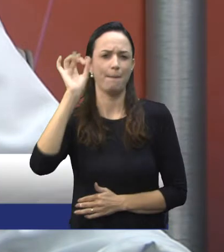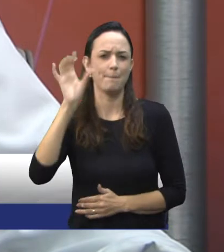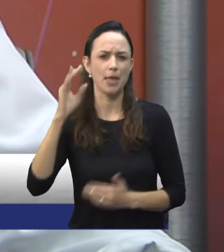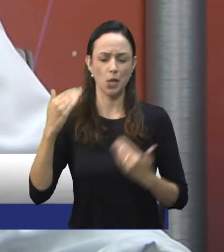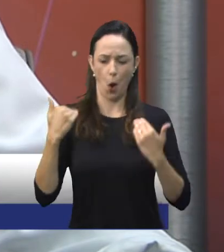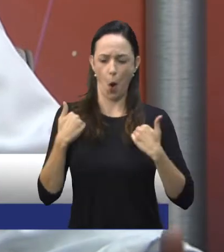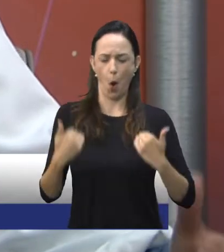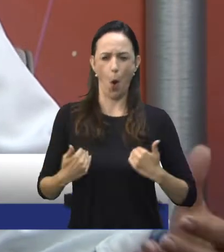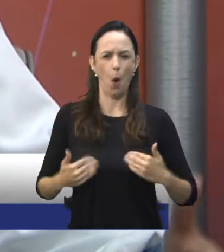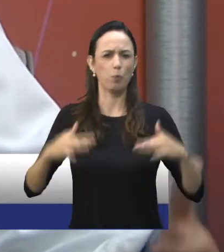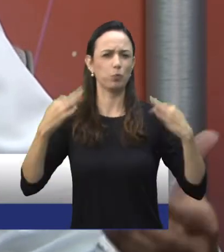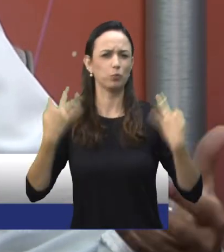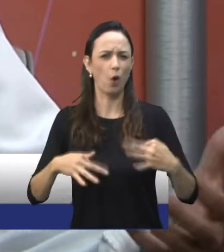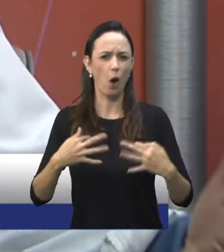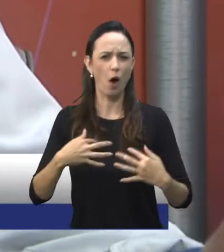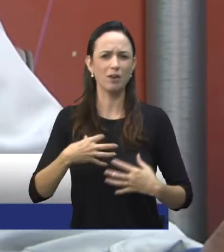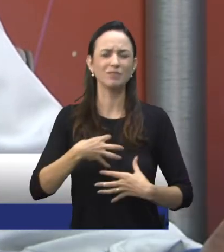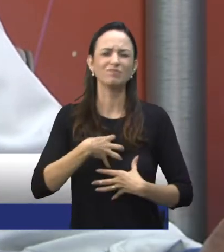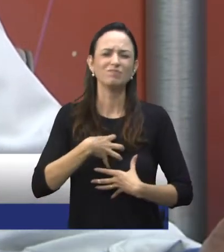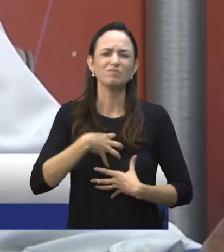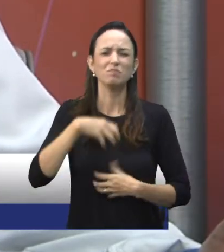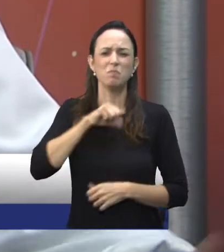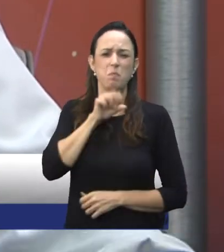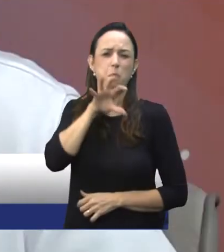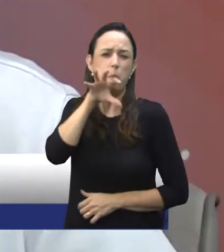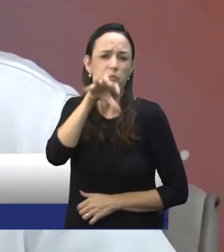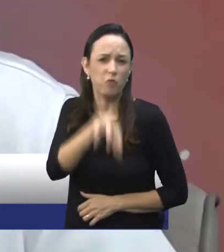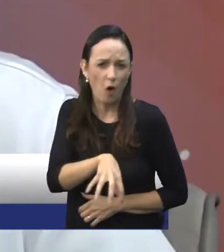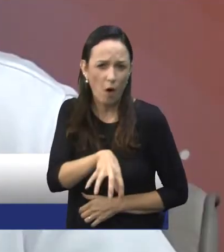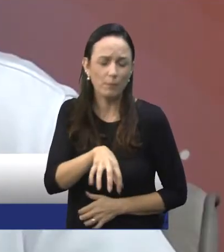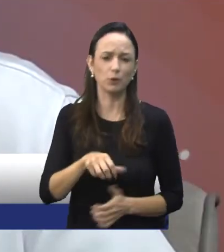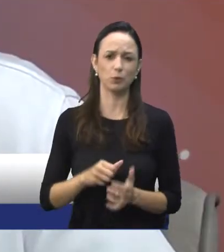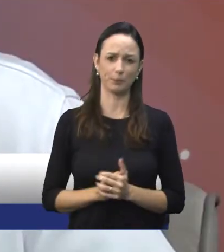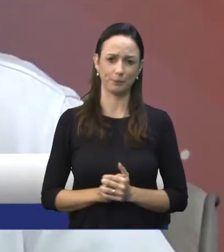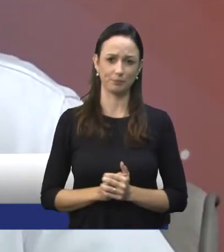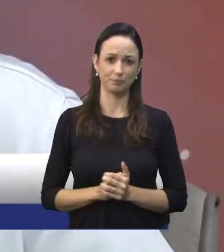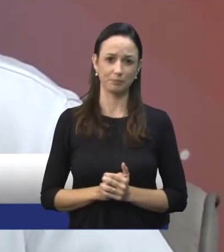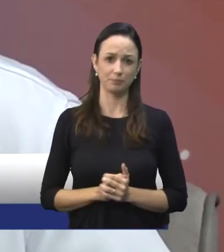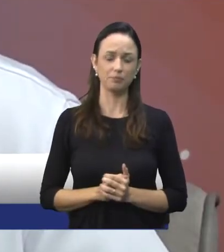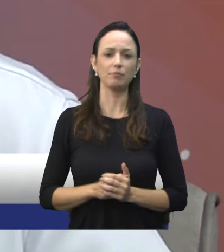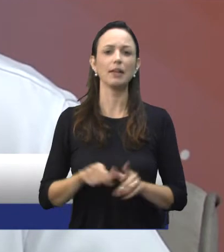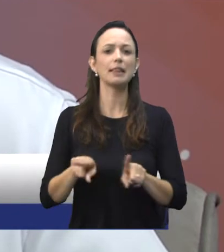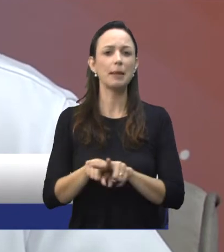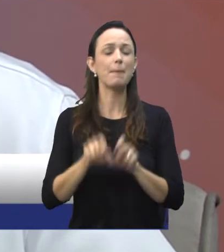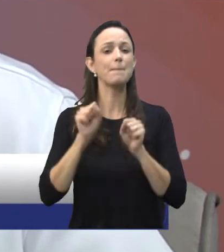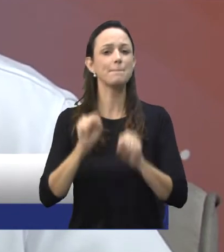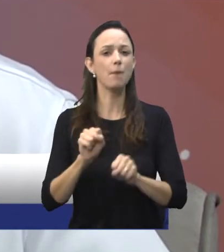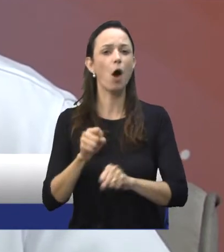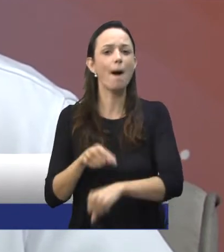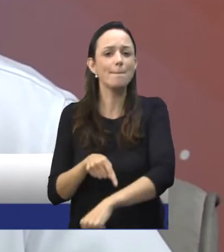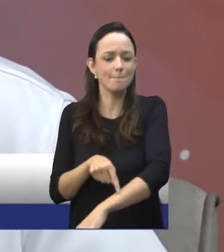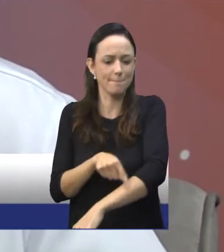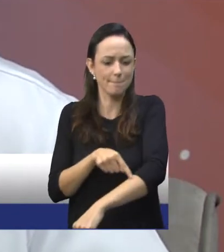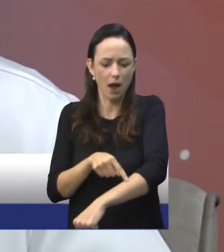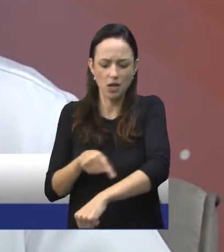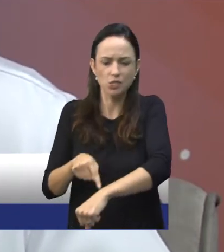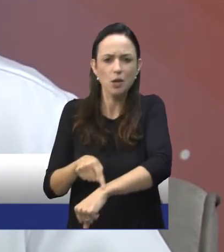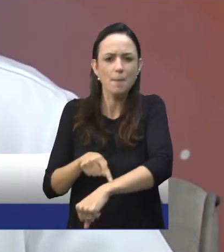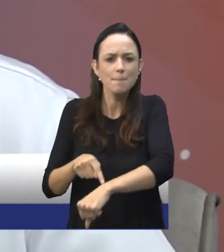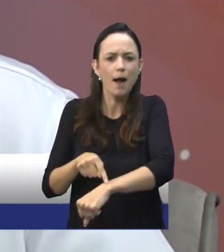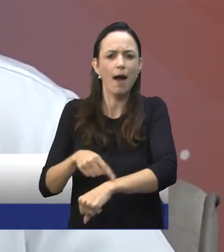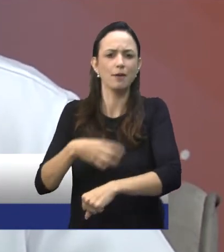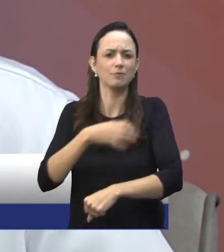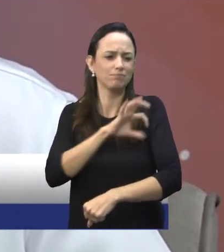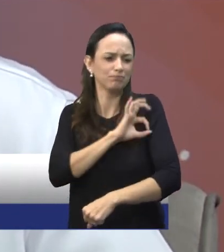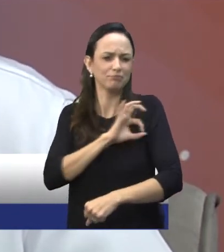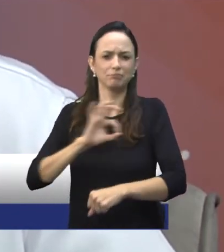no corpo, náuseas e vômitos, aparecimento de manchas na pele, que a gente pode chamar de exantema,